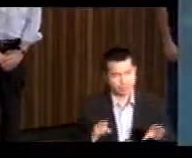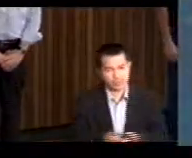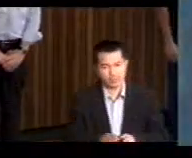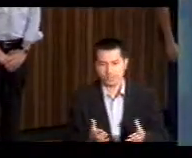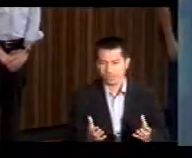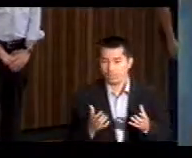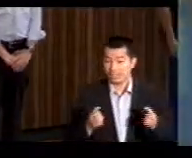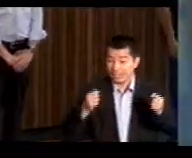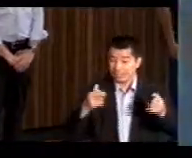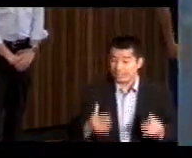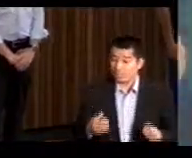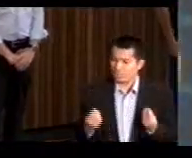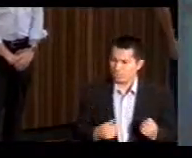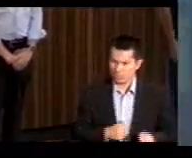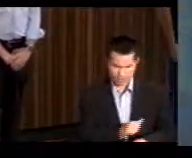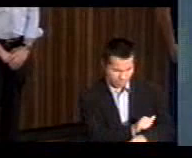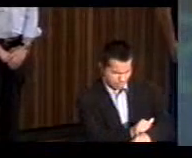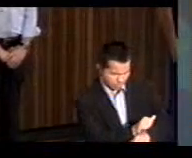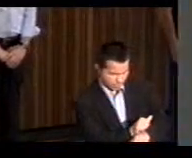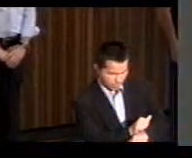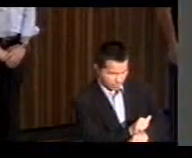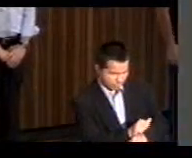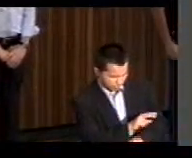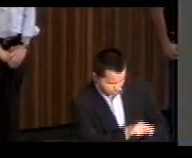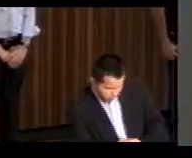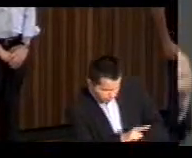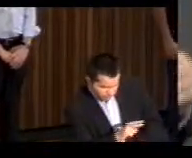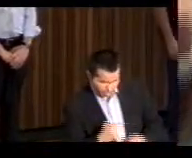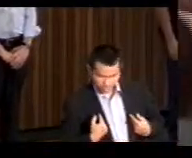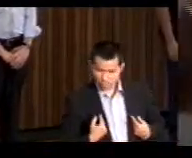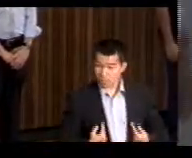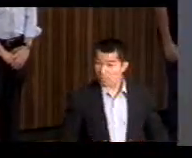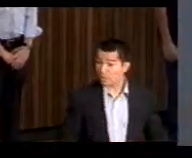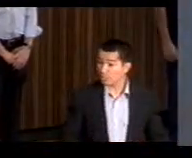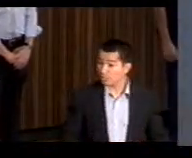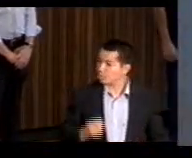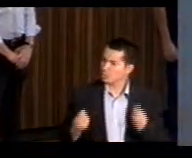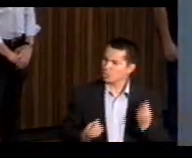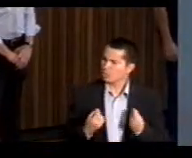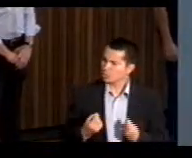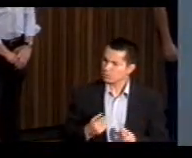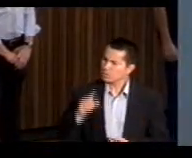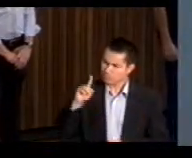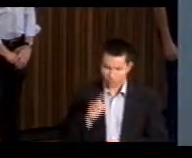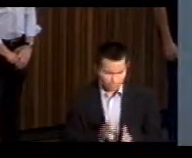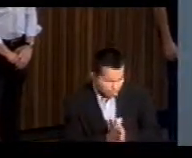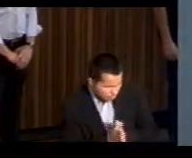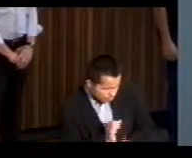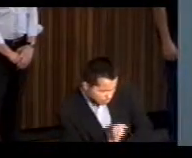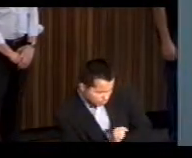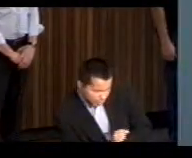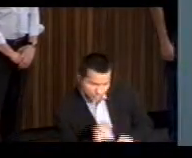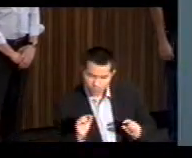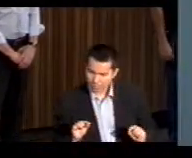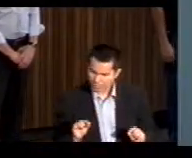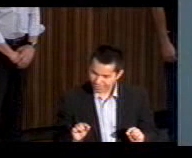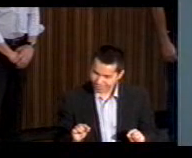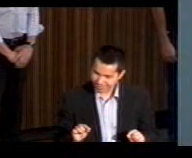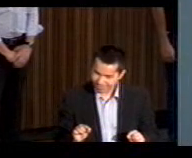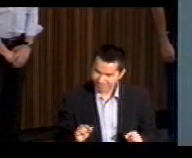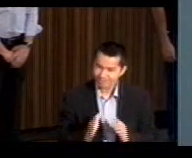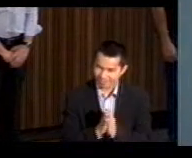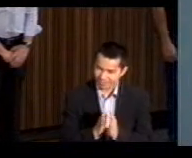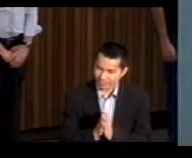lado humano desse pacto. O que é que Deus está esperando de nós? O que Ele combinou com Abraão? Que a graça de